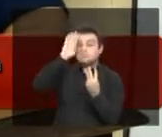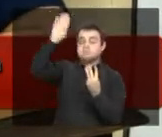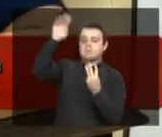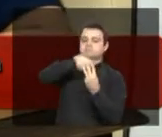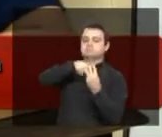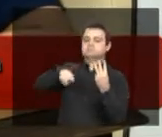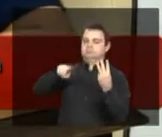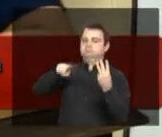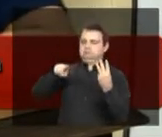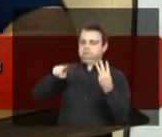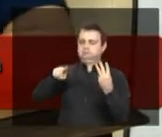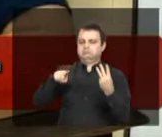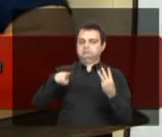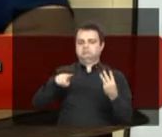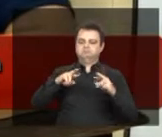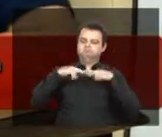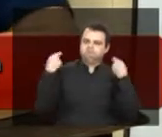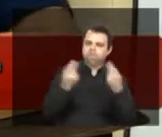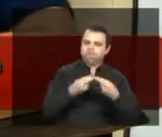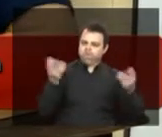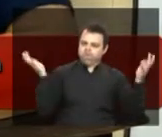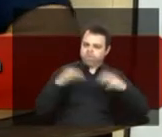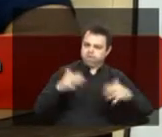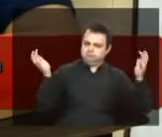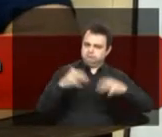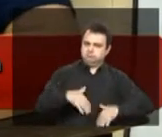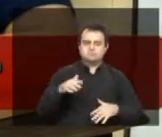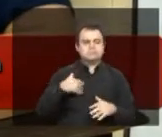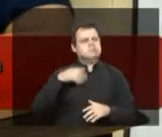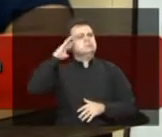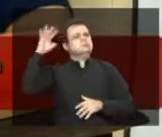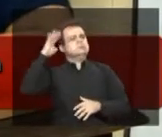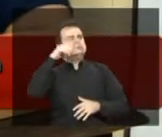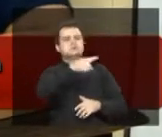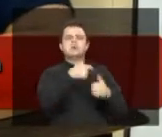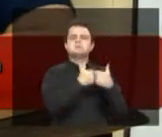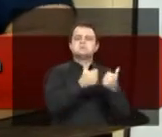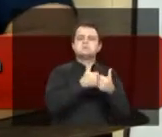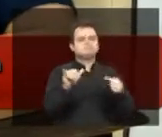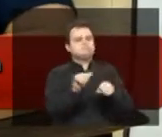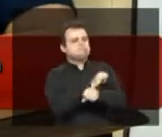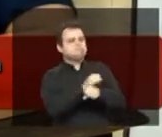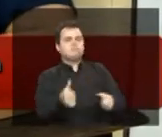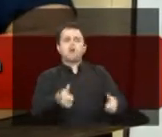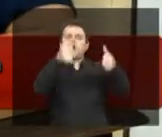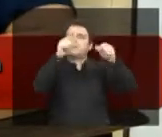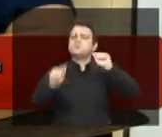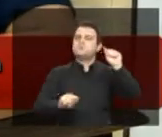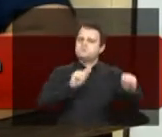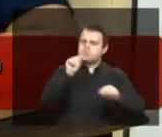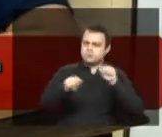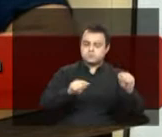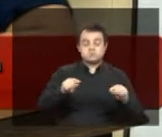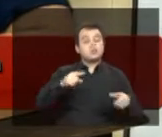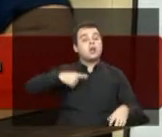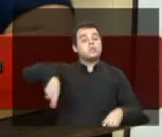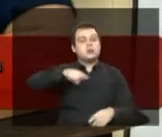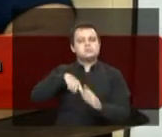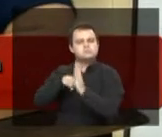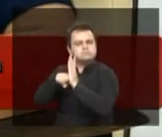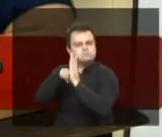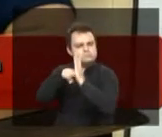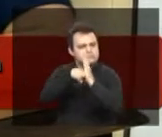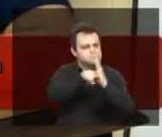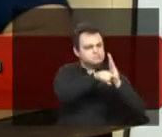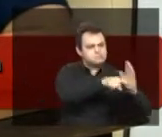poxa, o que a gente pode fazer aqui para melhorar ainda mais os nossos trabalhos? Então, portanto, fizemos os levantamentos